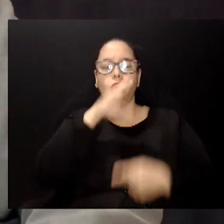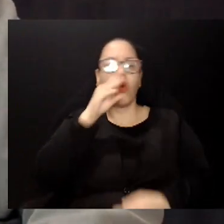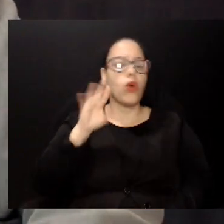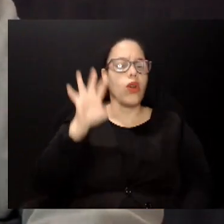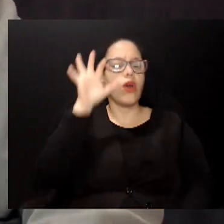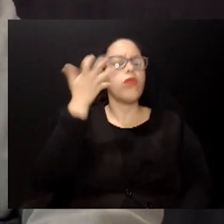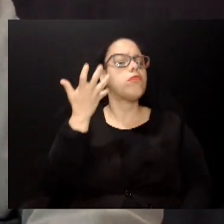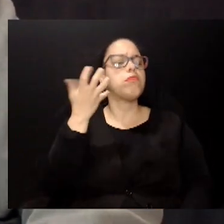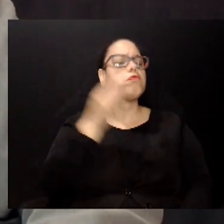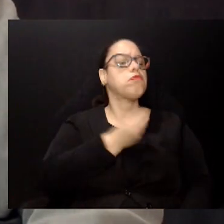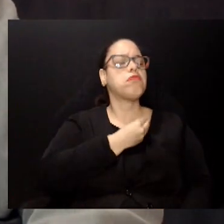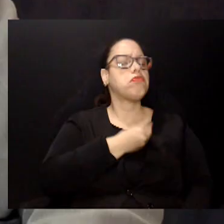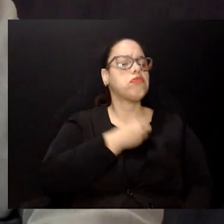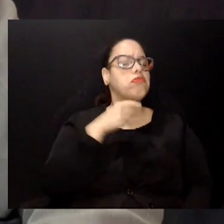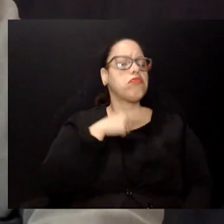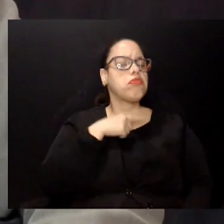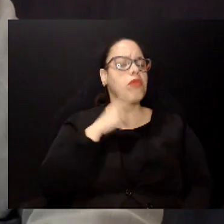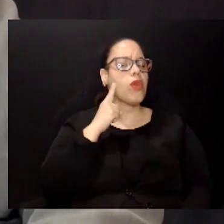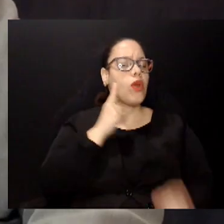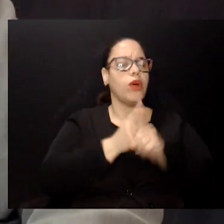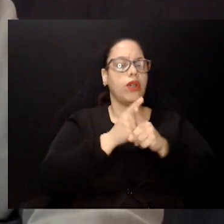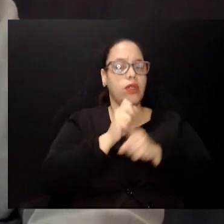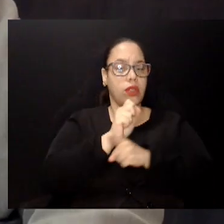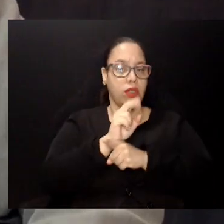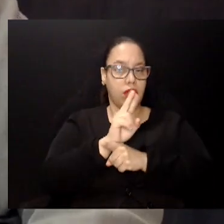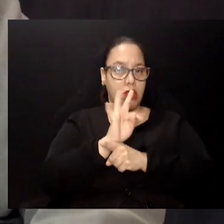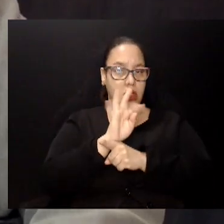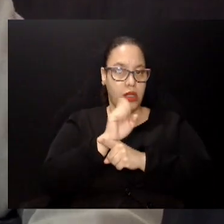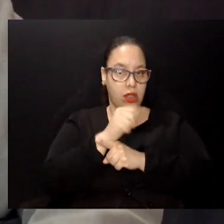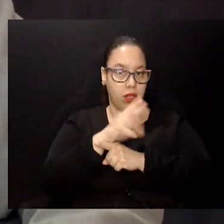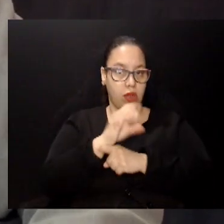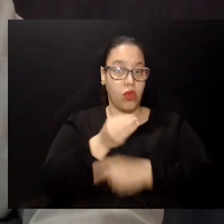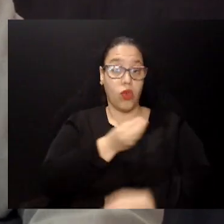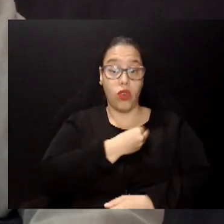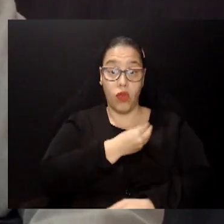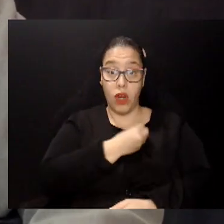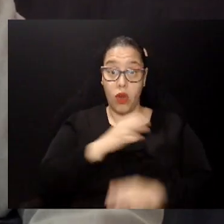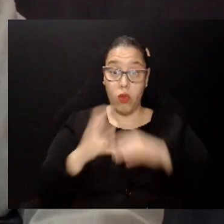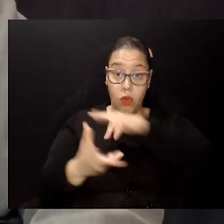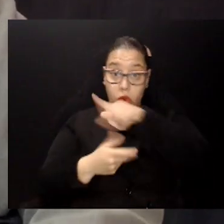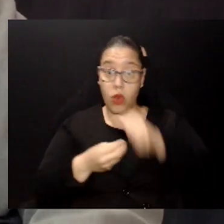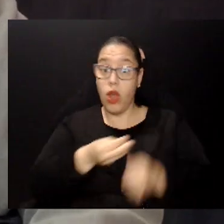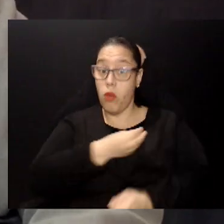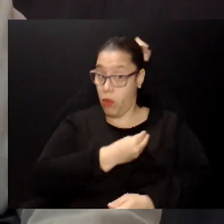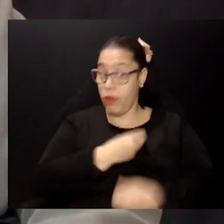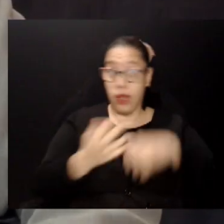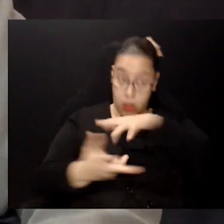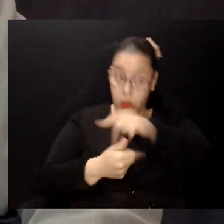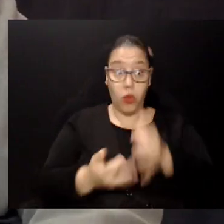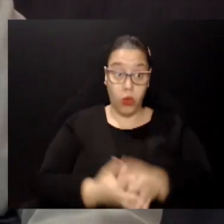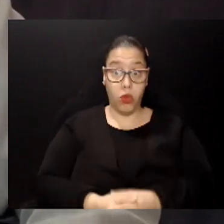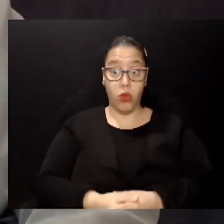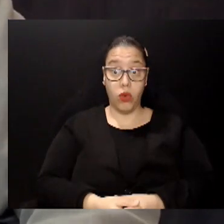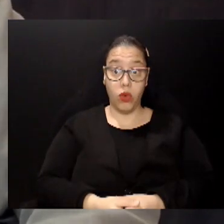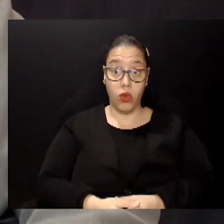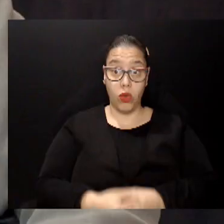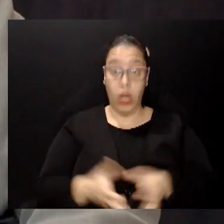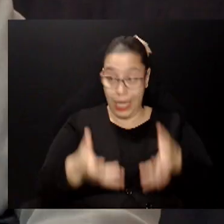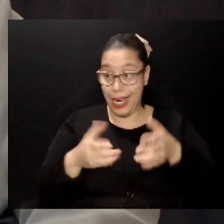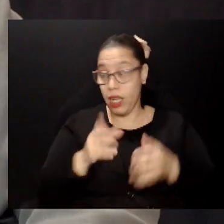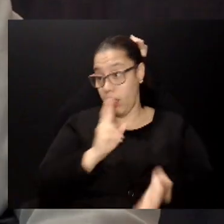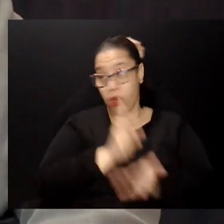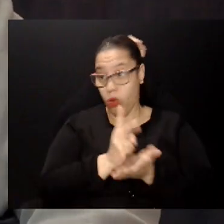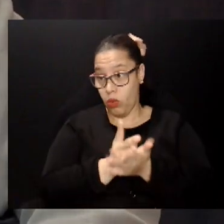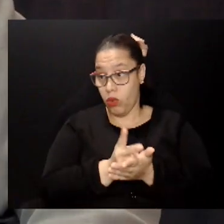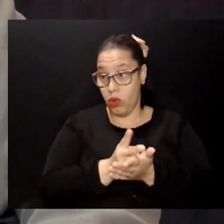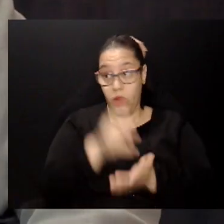tenha encontrado na minha autoanulação uma maneira de sobreviver ao mundo? Porque é uma sobrevivência ao mundo. A pessoa ela quer sobreviver nesse mundo e o jeito que ela aprendeu a sobreviver é